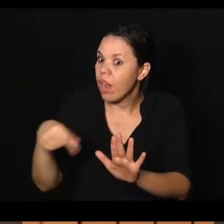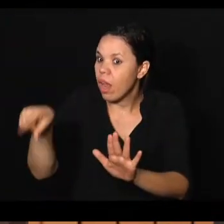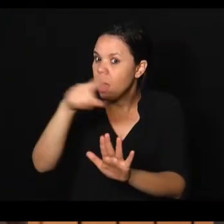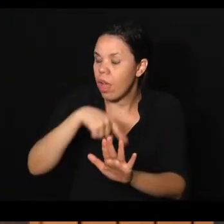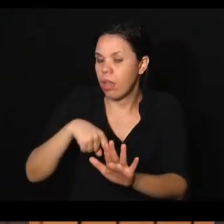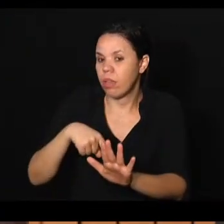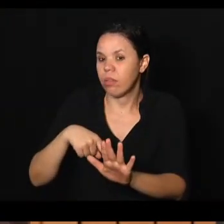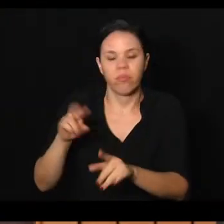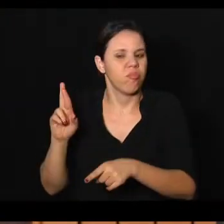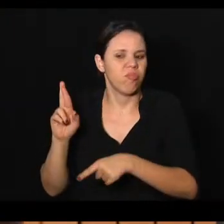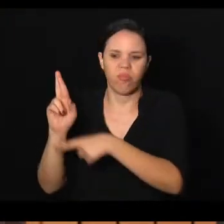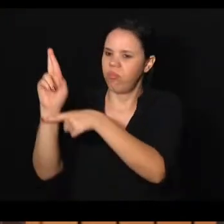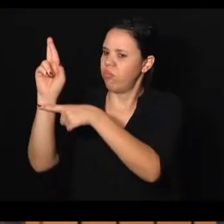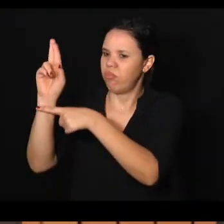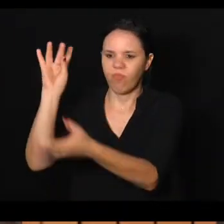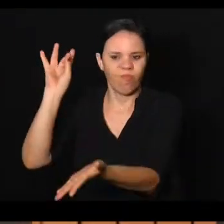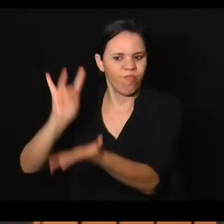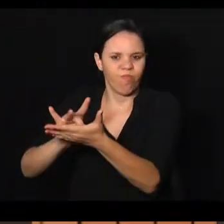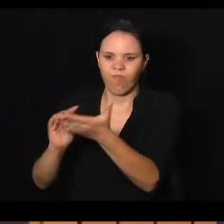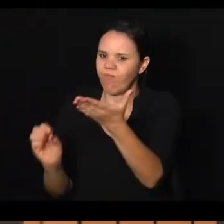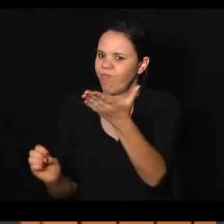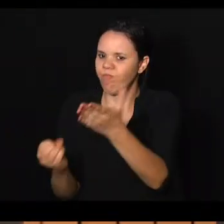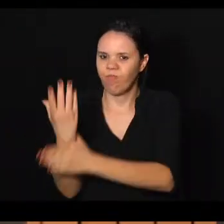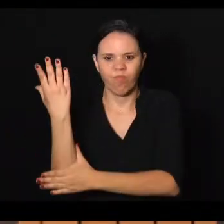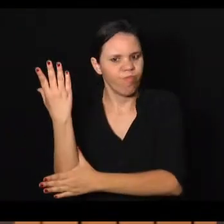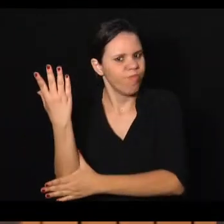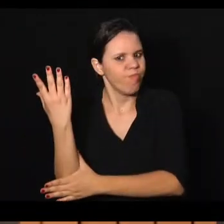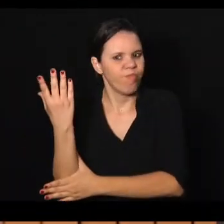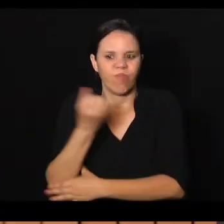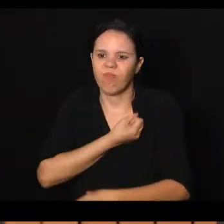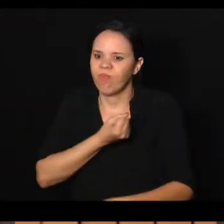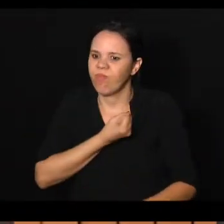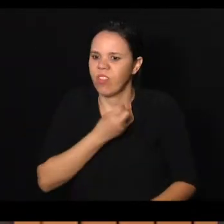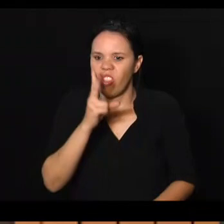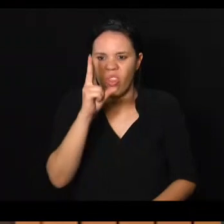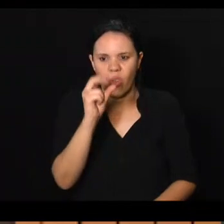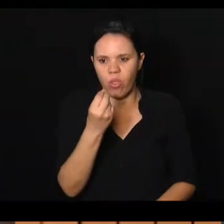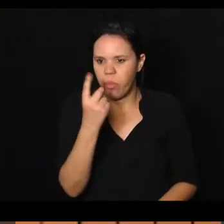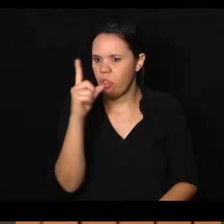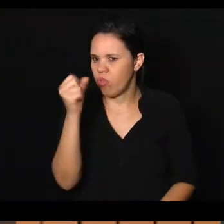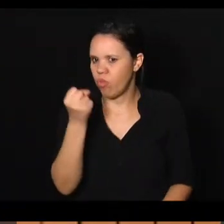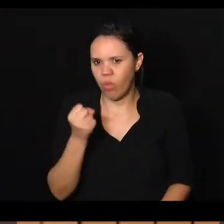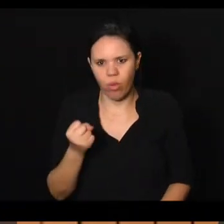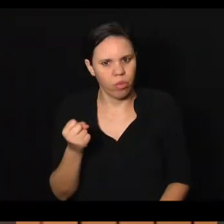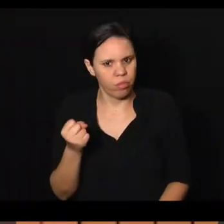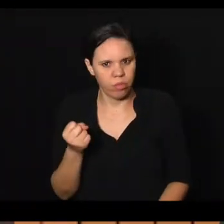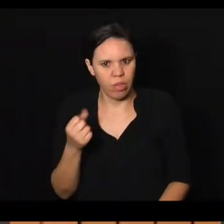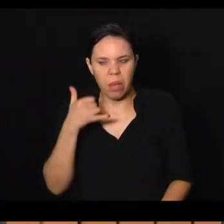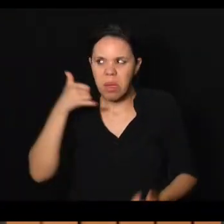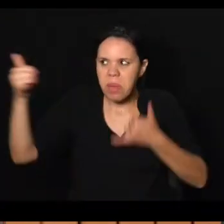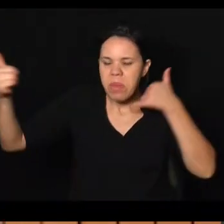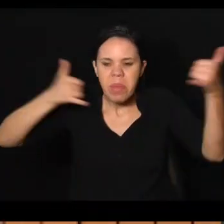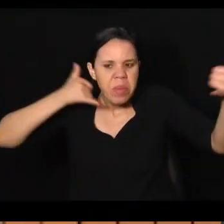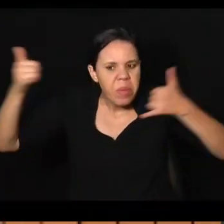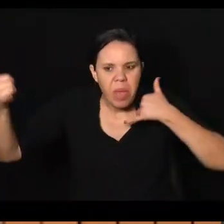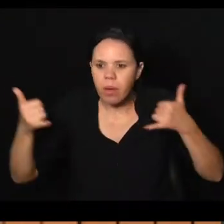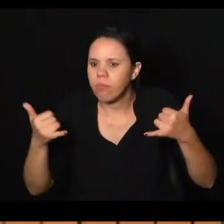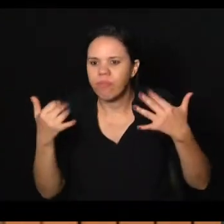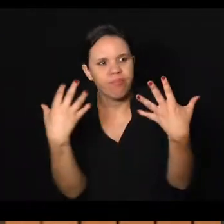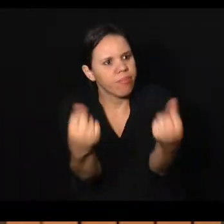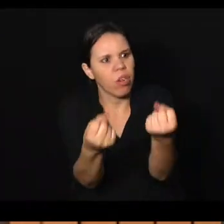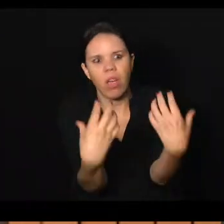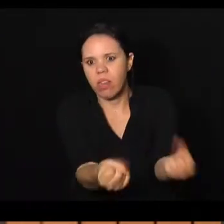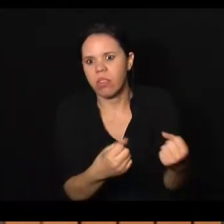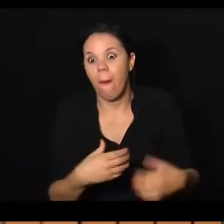não representam a realidade. Porque esses números de 2018, a ligação não era atendida, mais